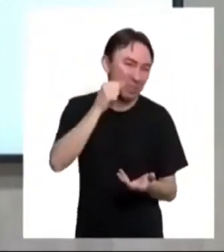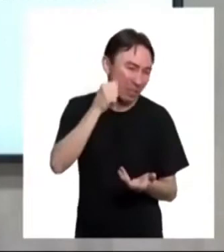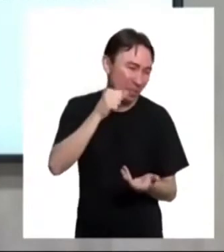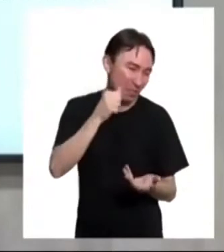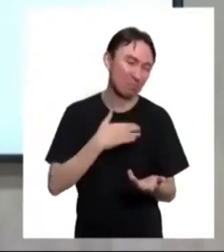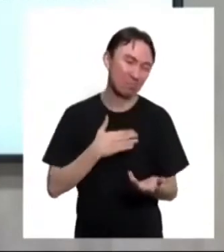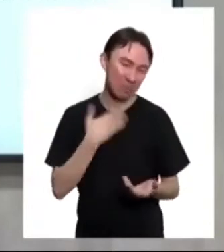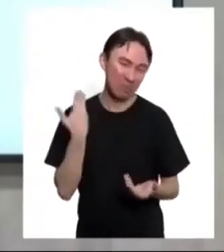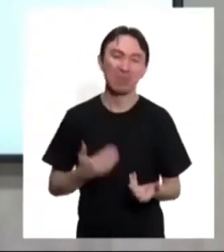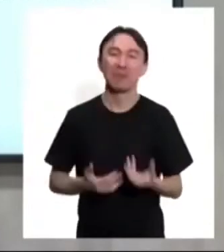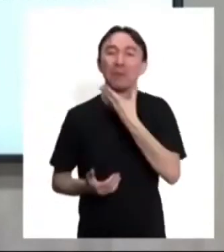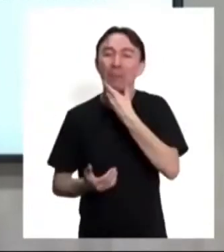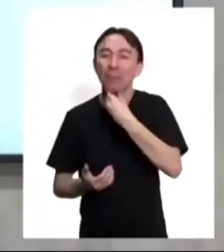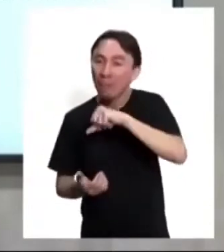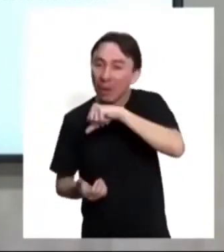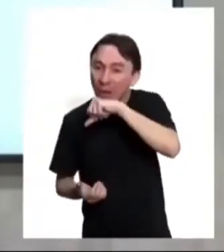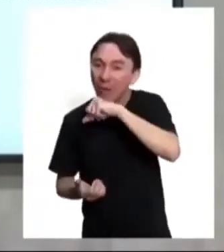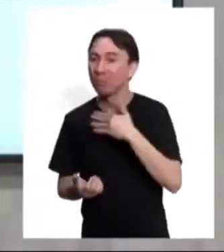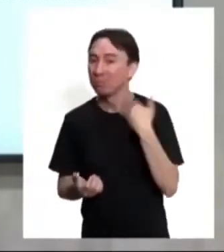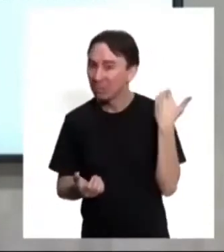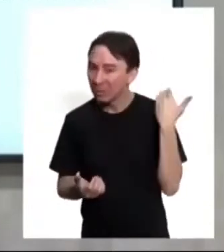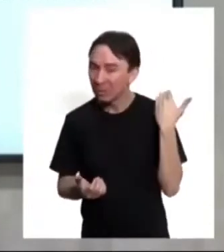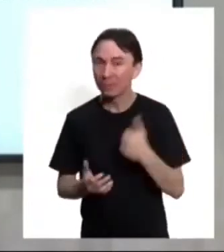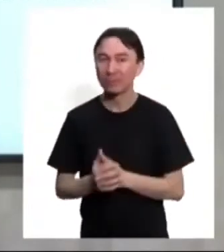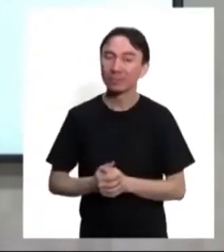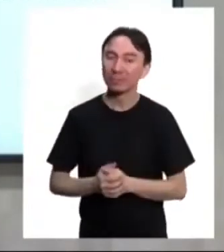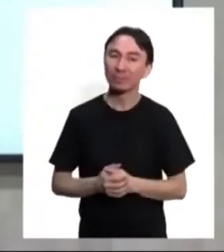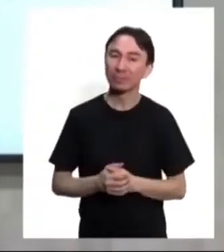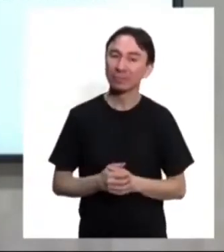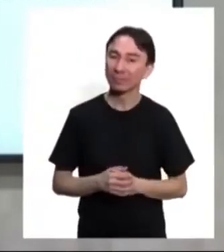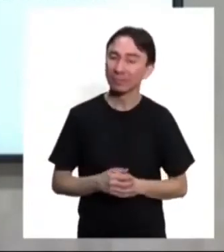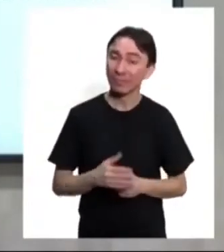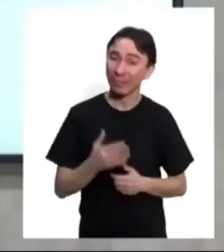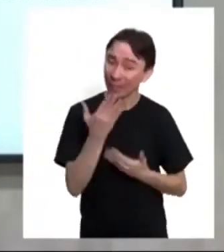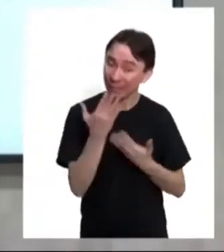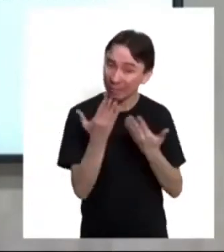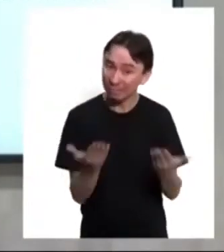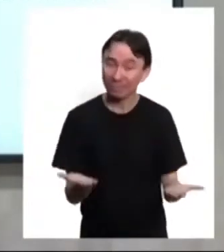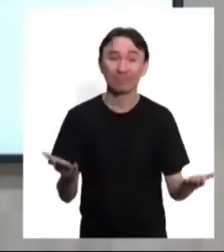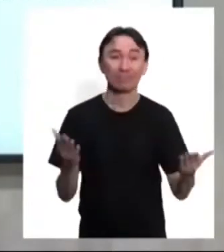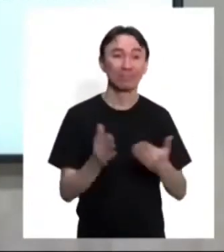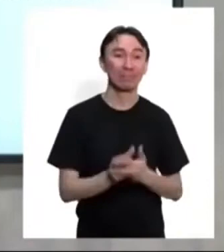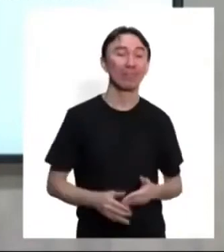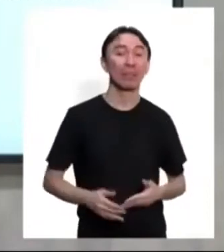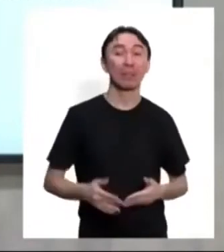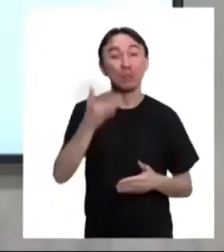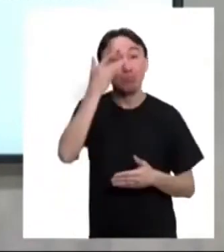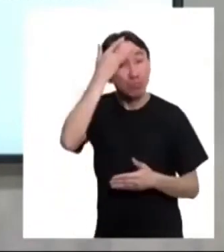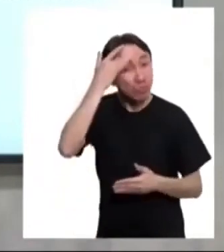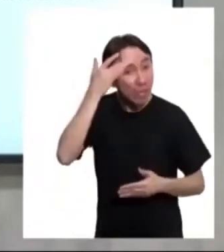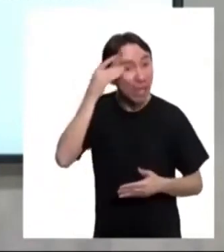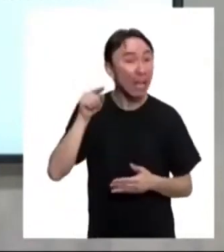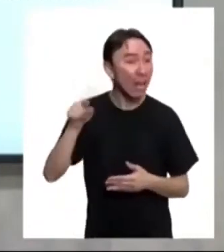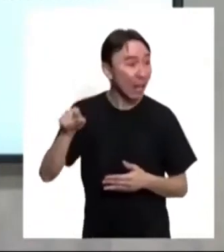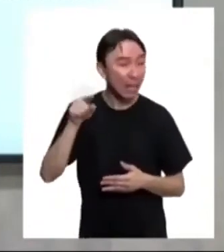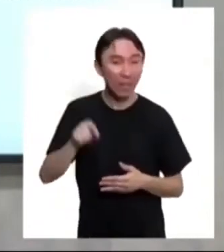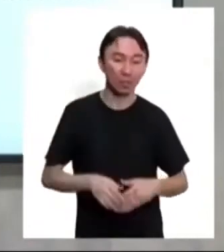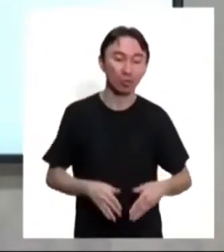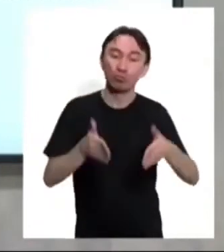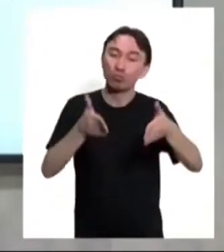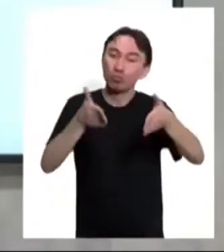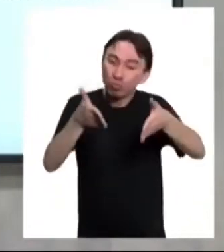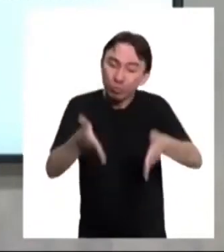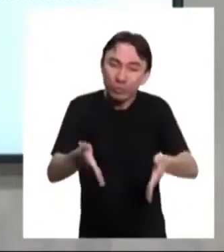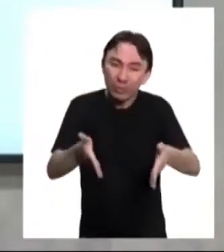morreu. Infelizmente, essas pessoas foram enterradas numa cidade perto de